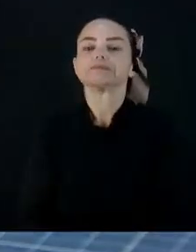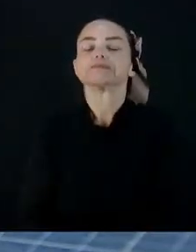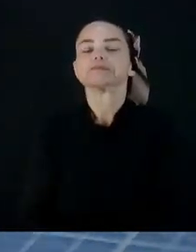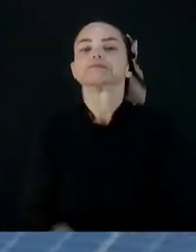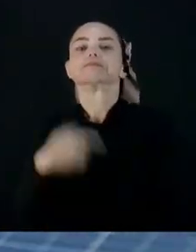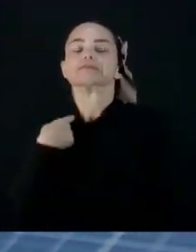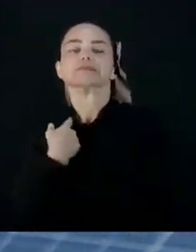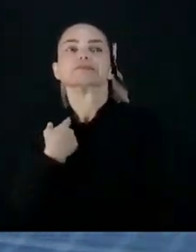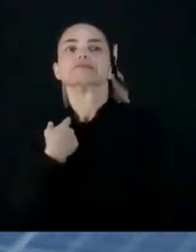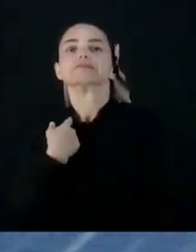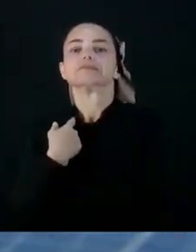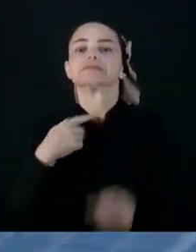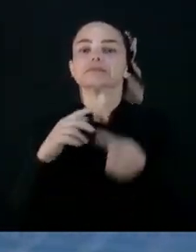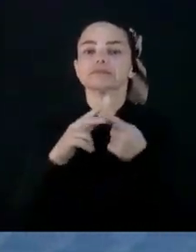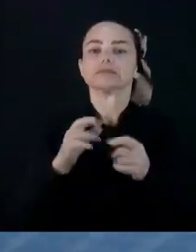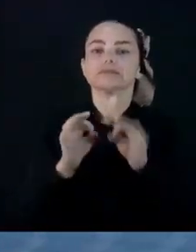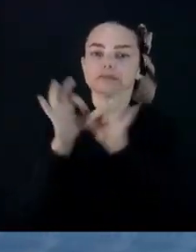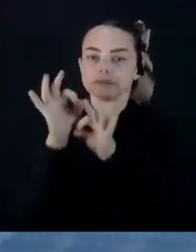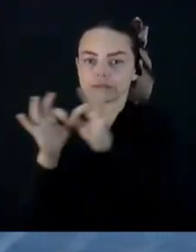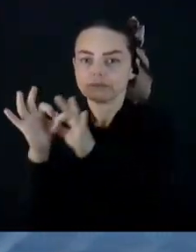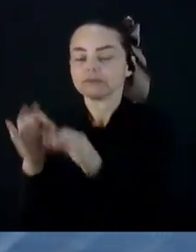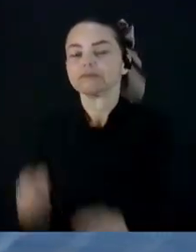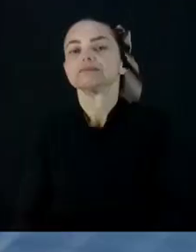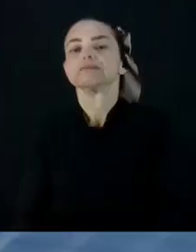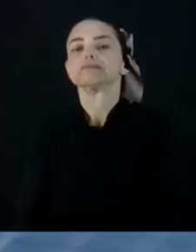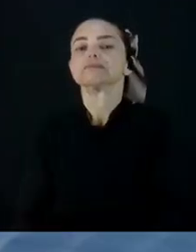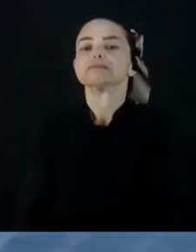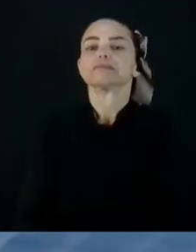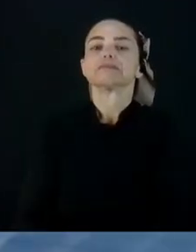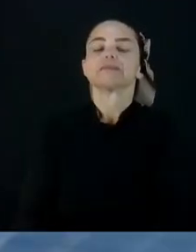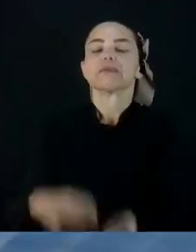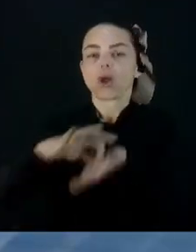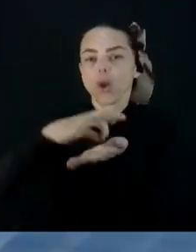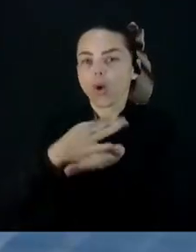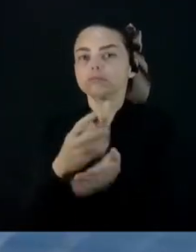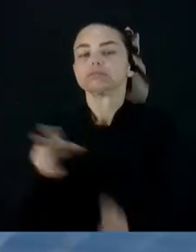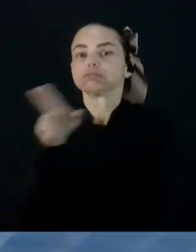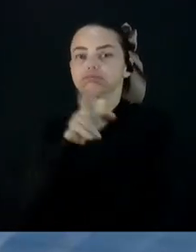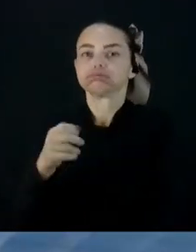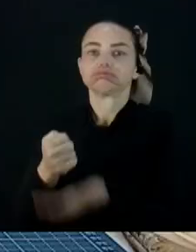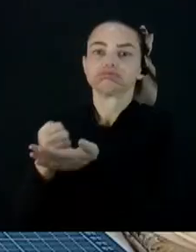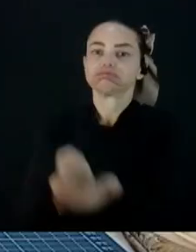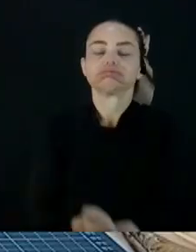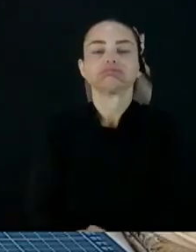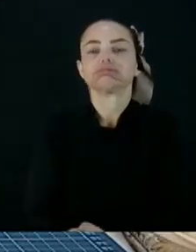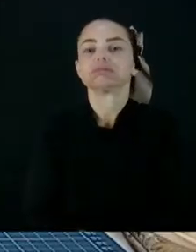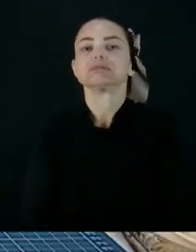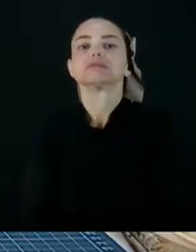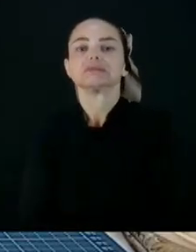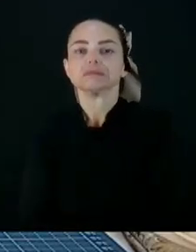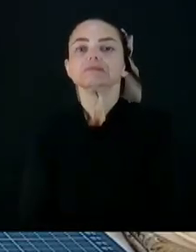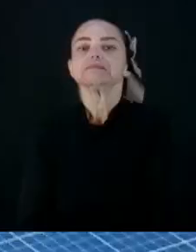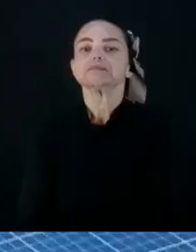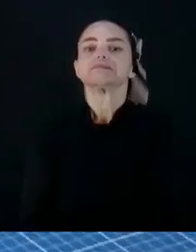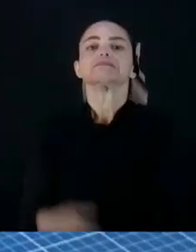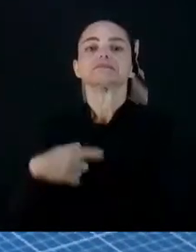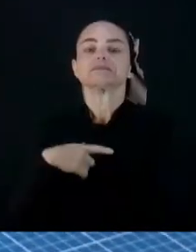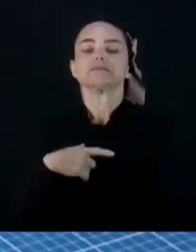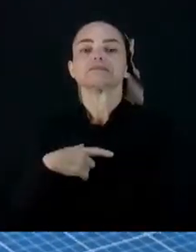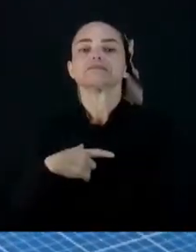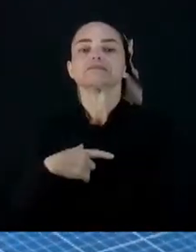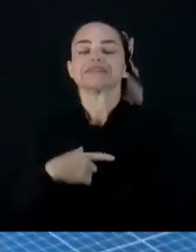tramas do tecido e ajuda o tecido não andar. Porque é impressionante, o tecido cria vida